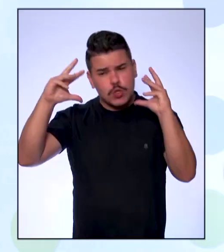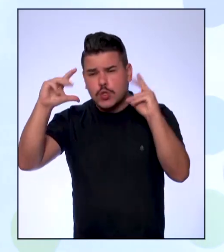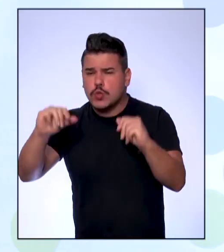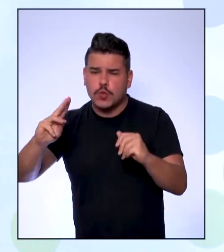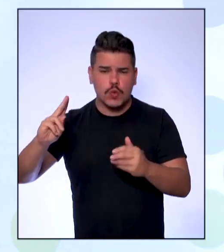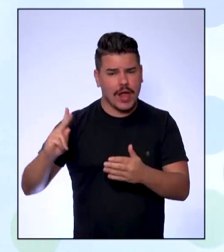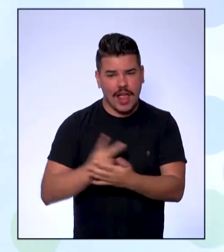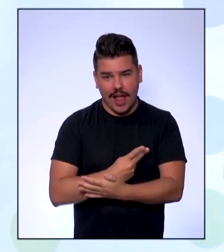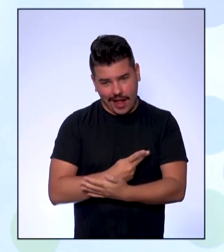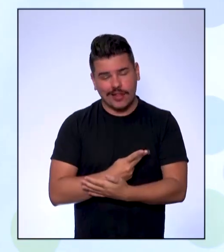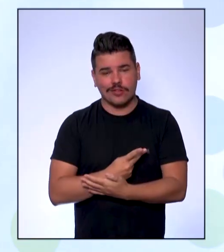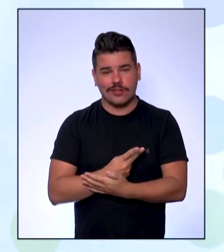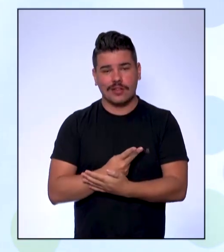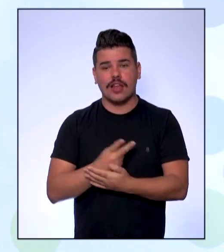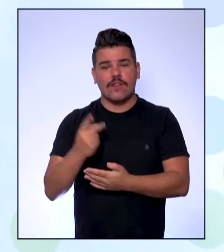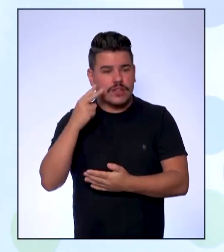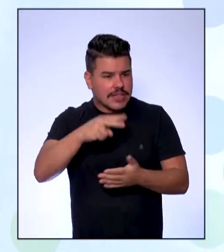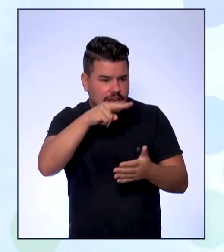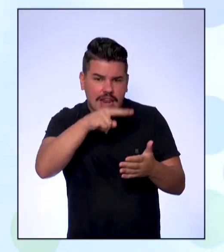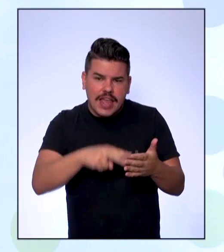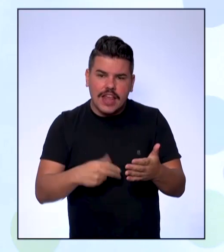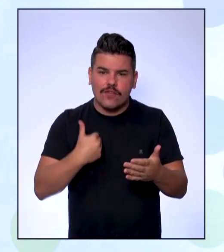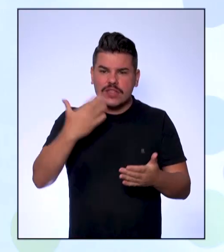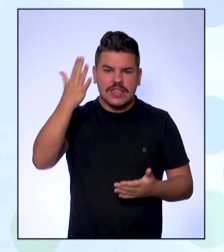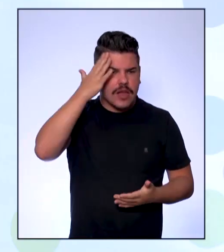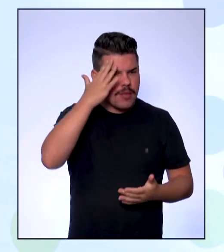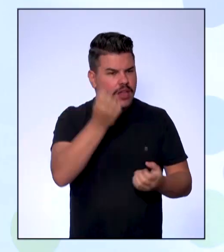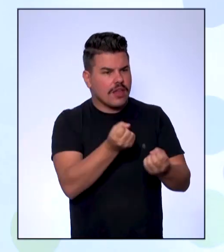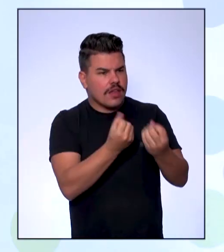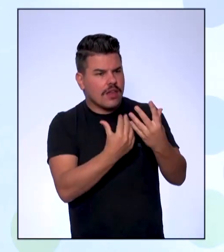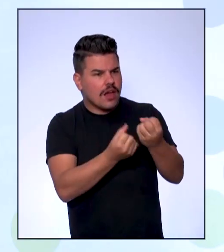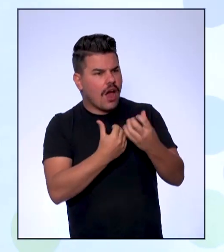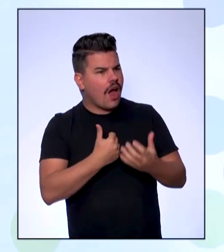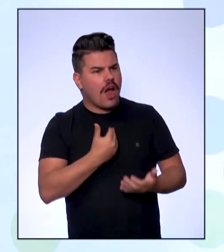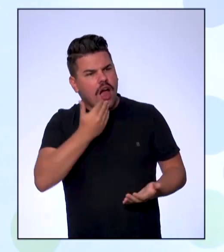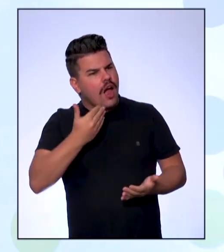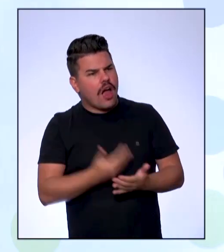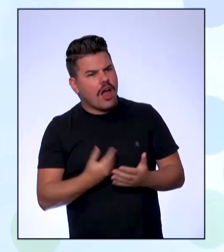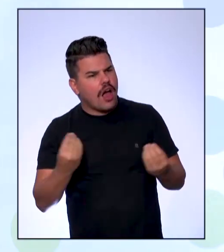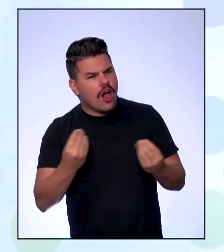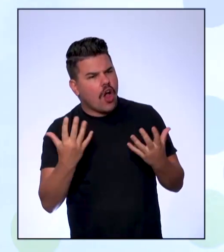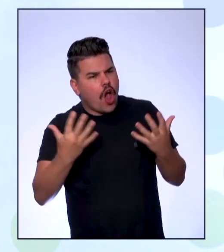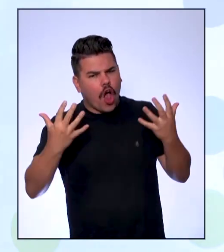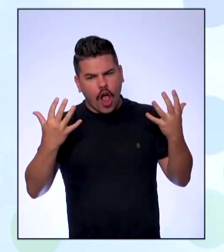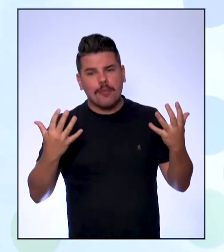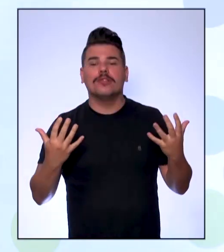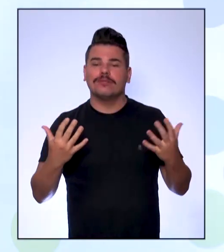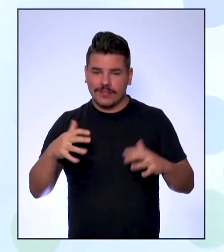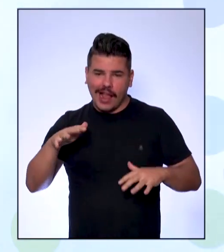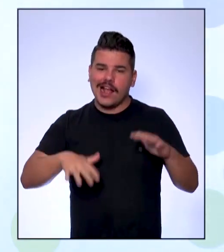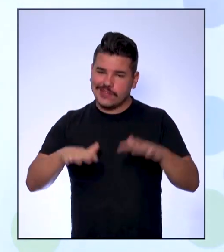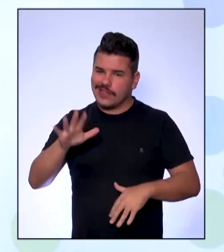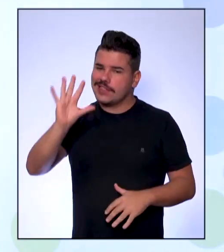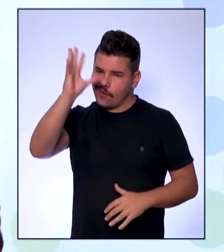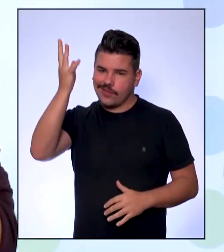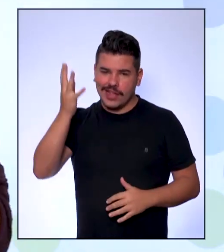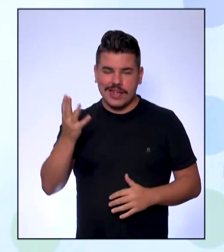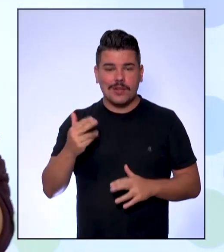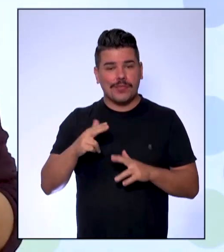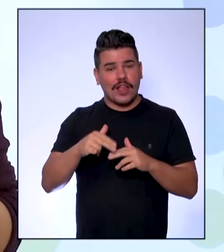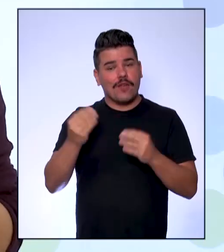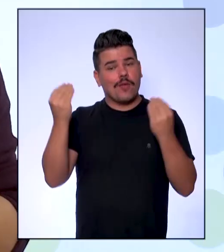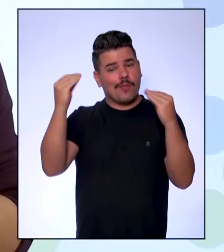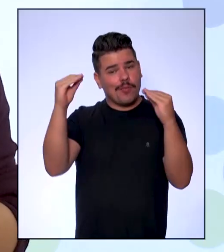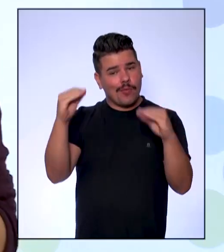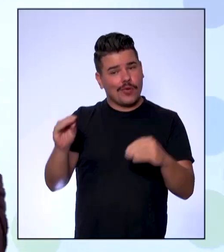delas seja que você vá por um caminho específico que aquela pessoa tinha a intenção, tá? Então, a gente trouxe para vocês alguns tipos, né,